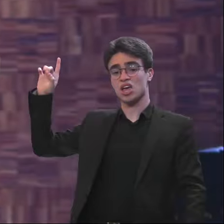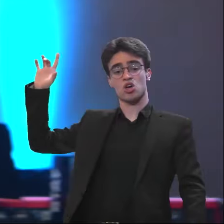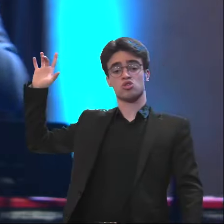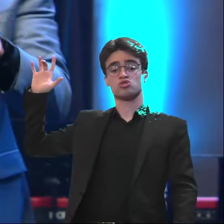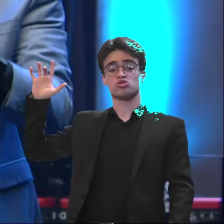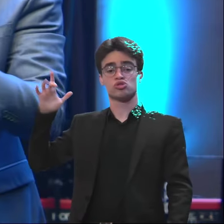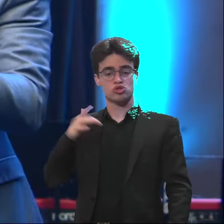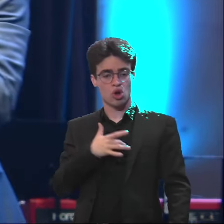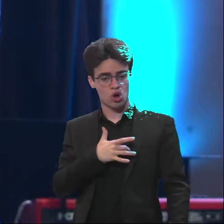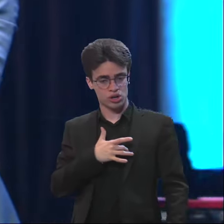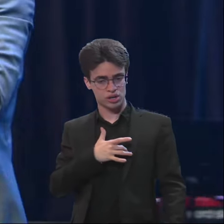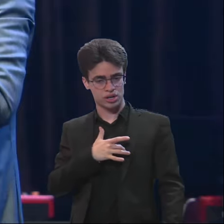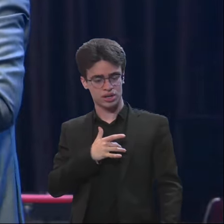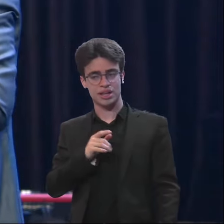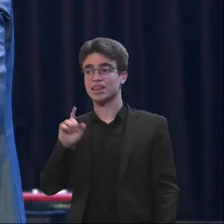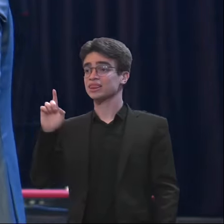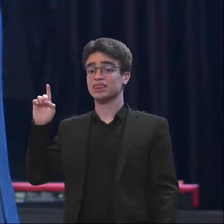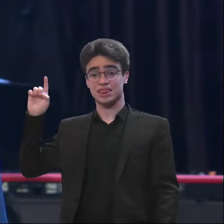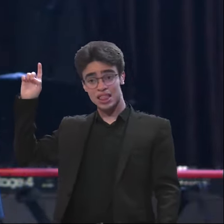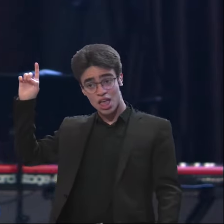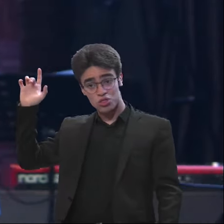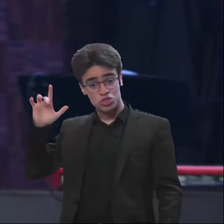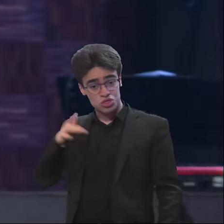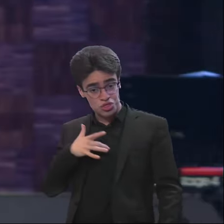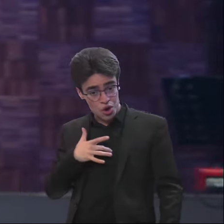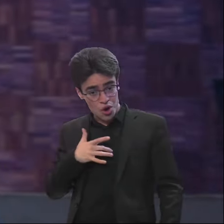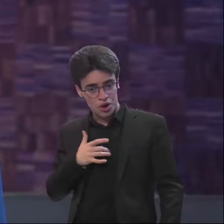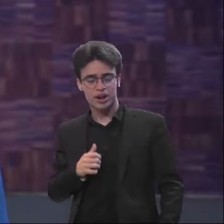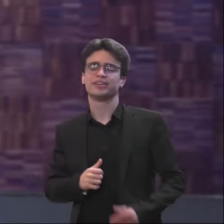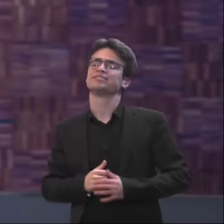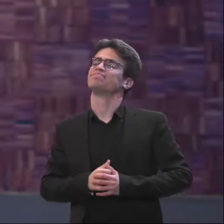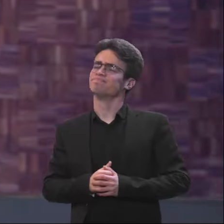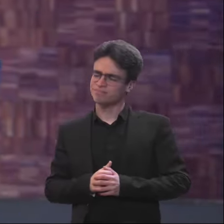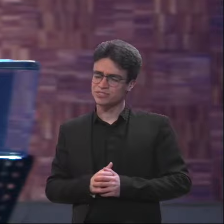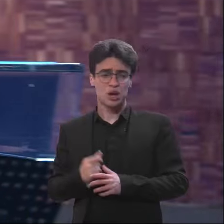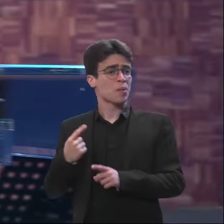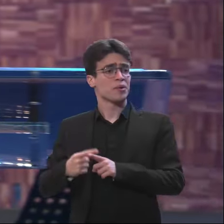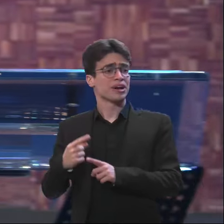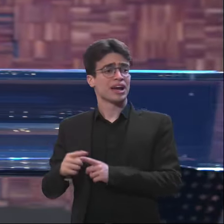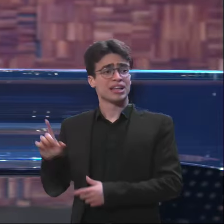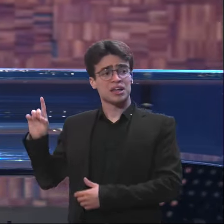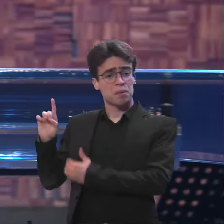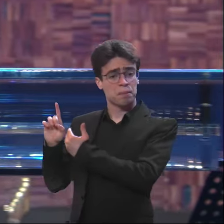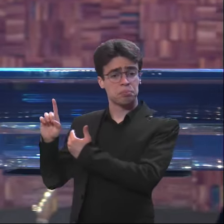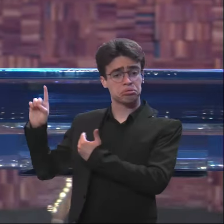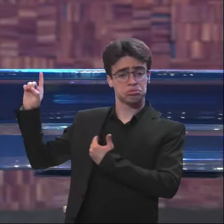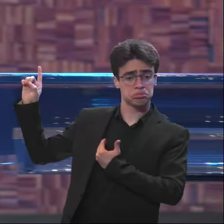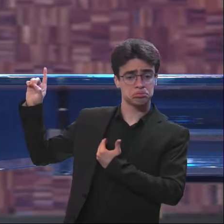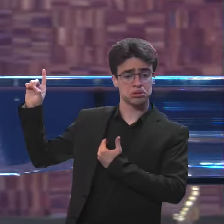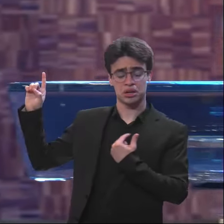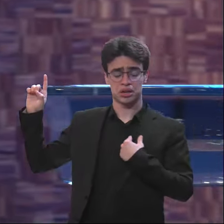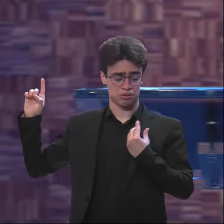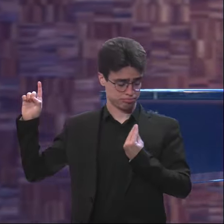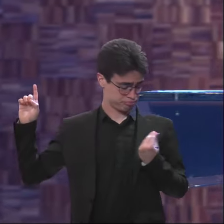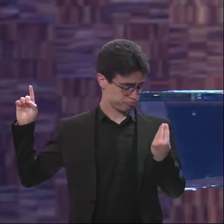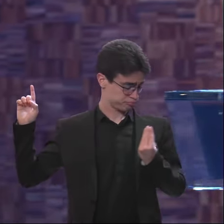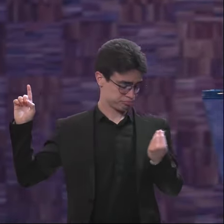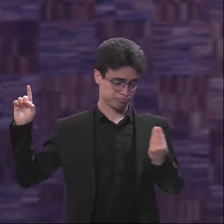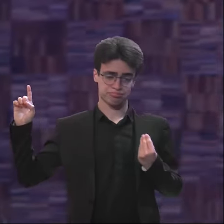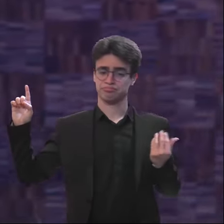A visita de Deus. A Bíblia diz que sem Ele nada podemos fazer. Se